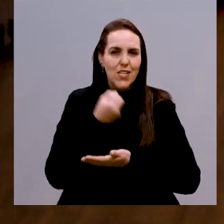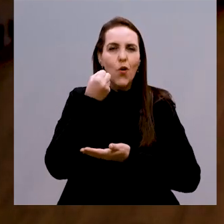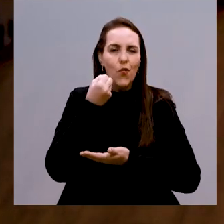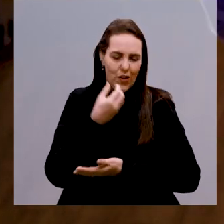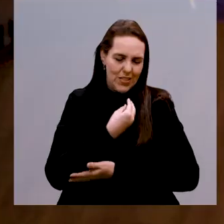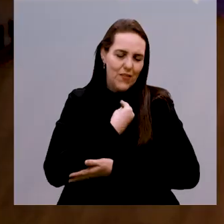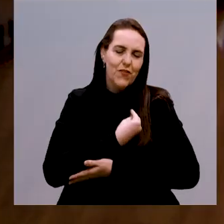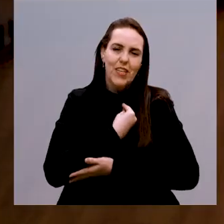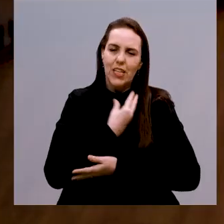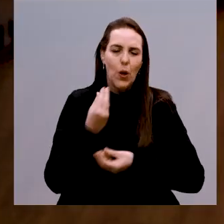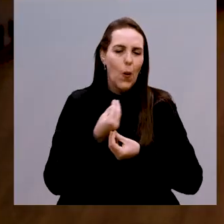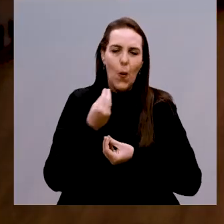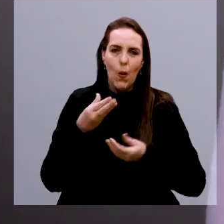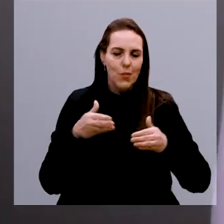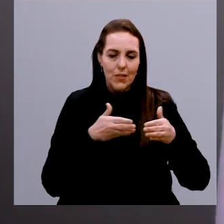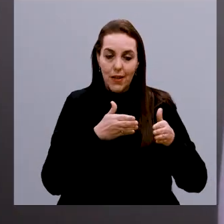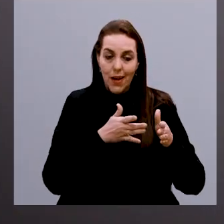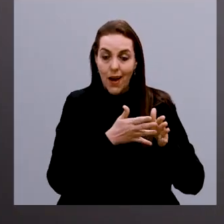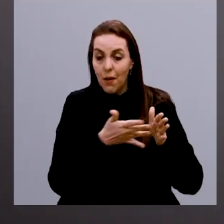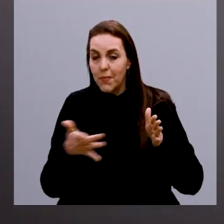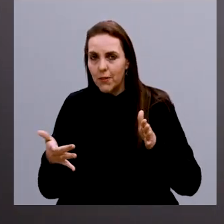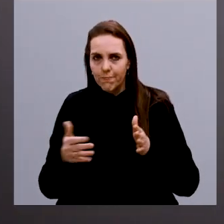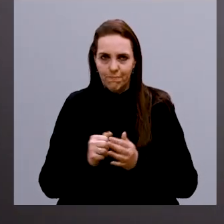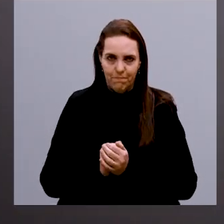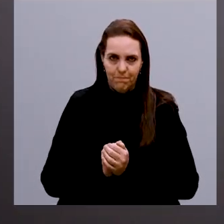Como é que é esse caminho, né?